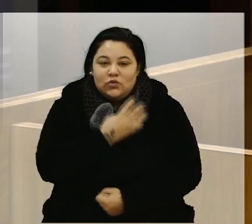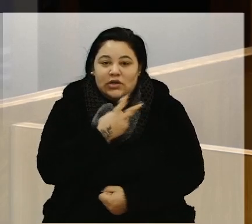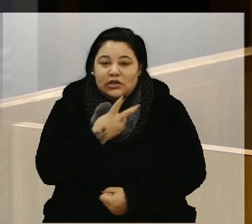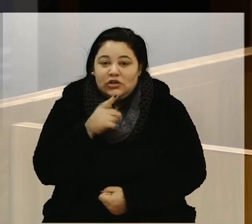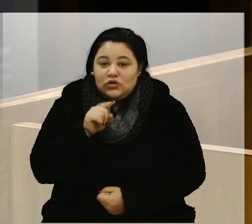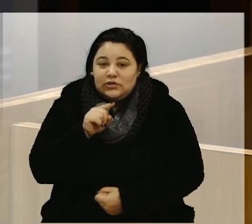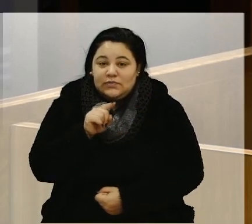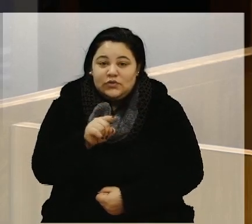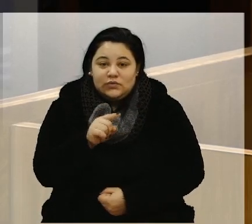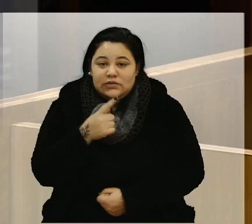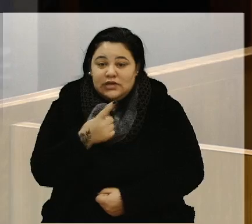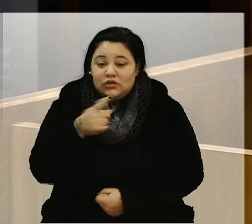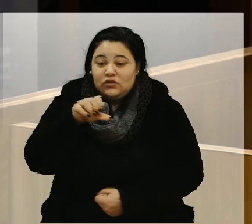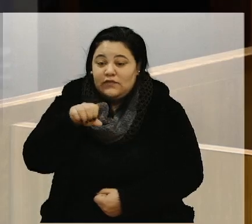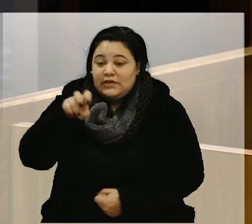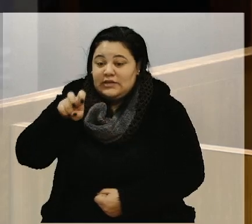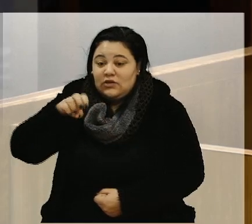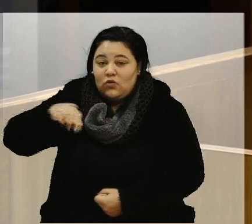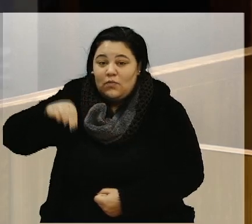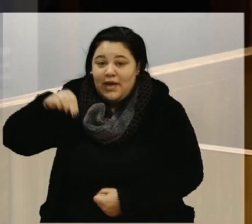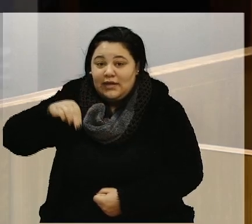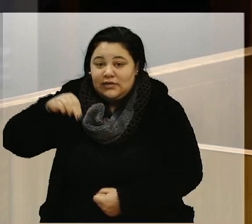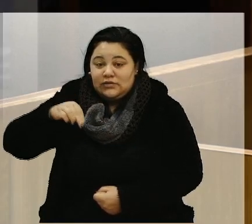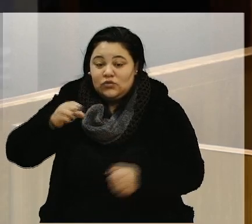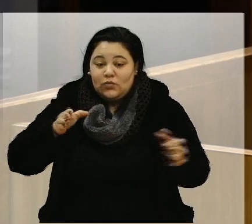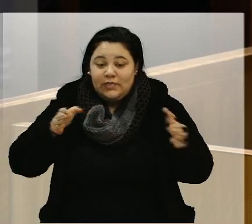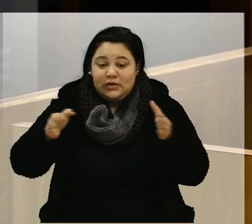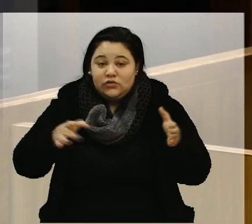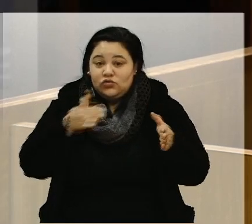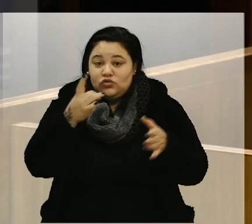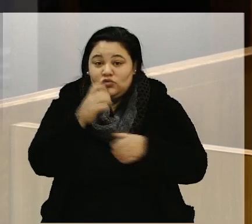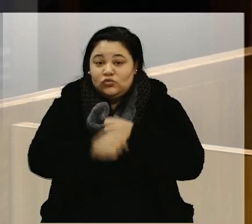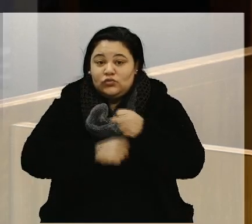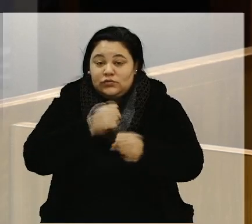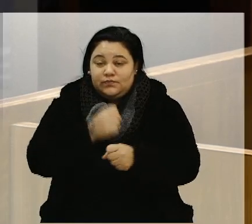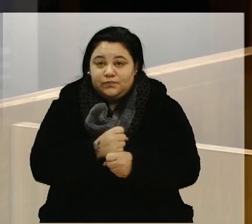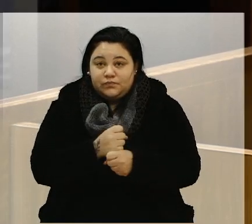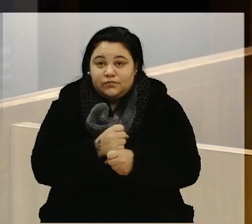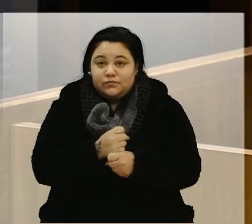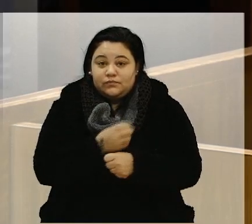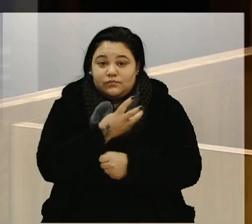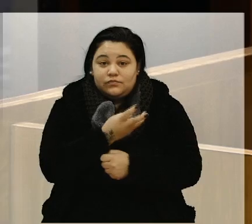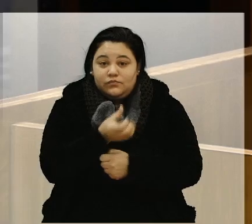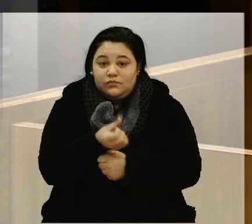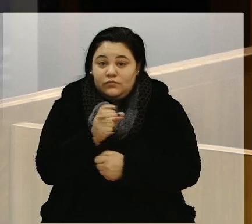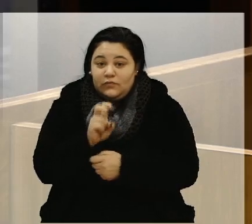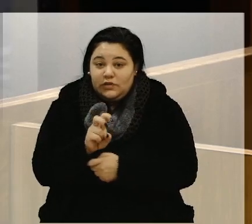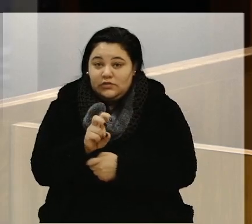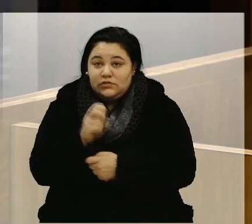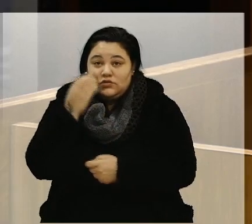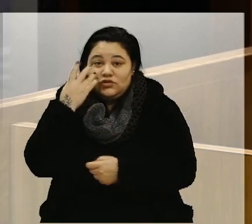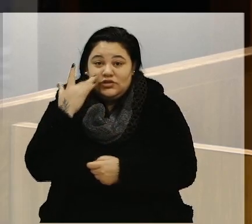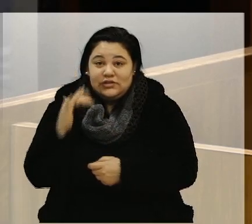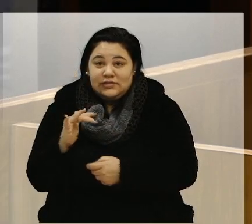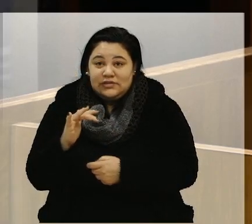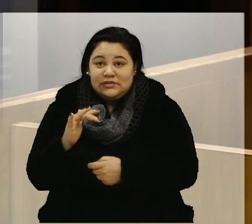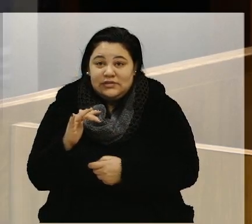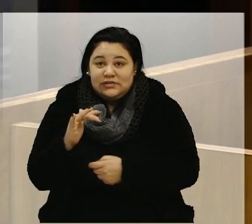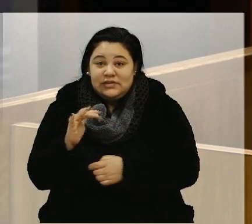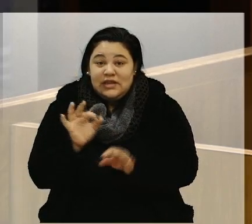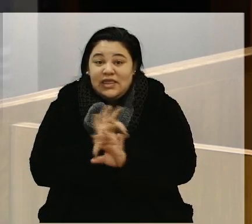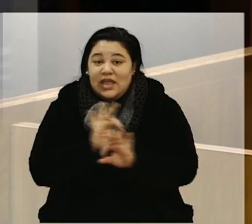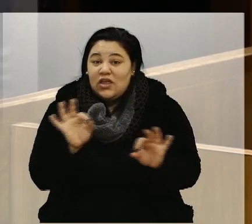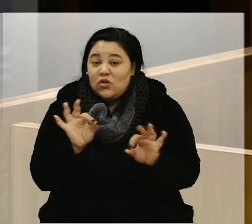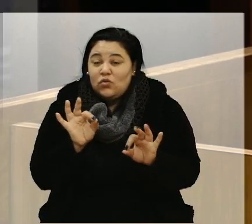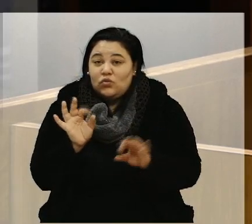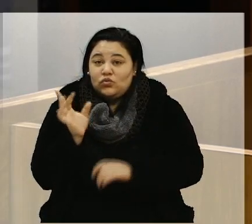42.195 metros durante o período de 1 ano, ou seja, 365 dias sem falhar um dia